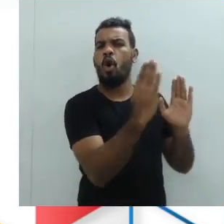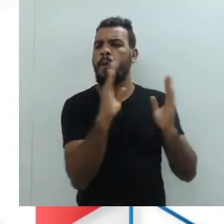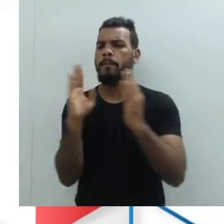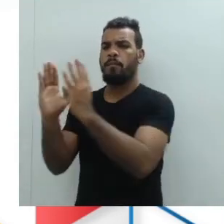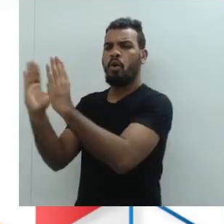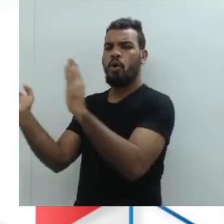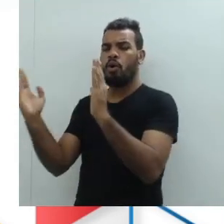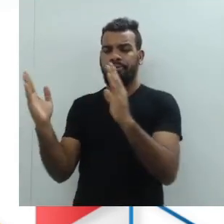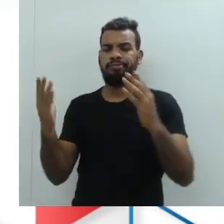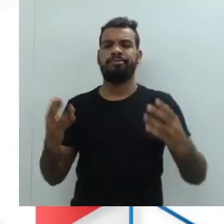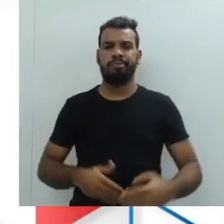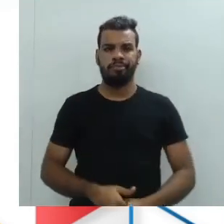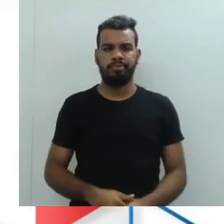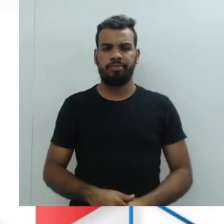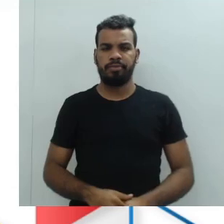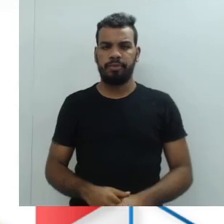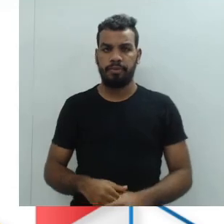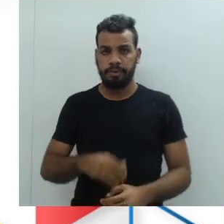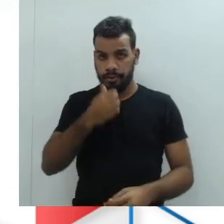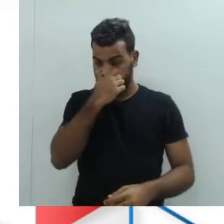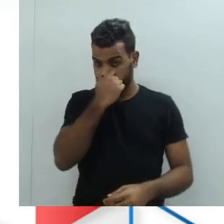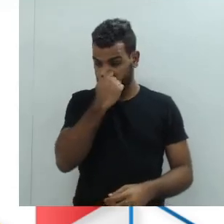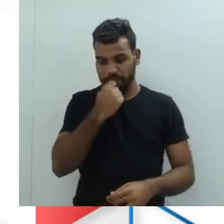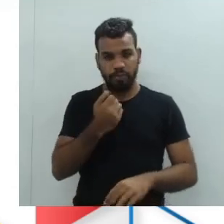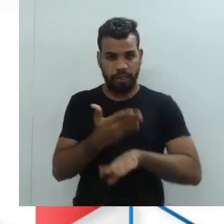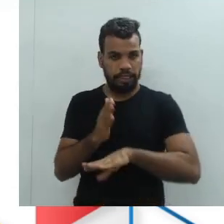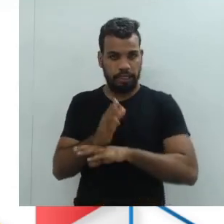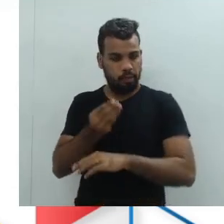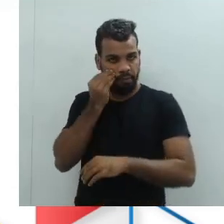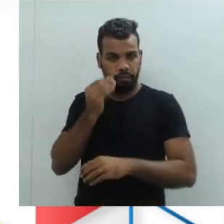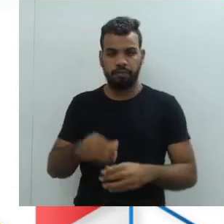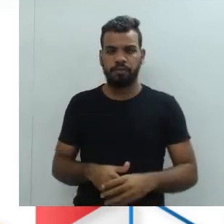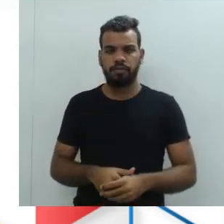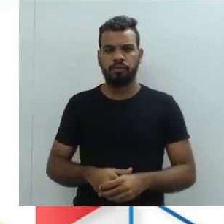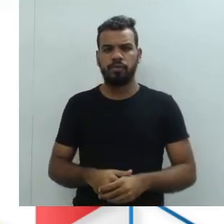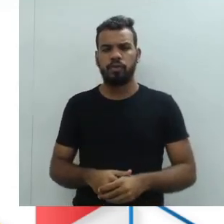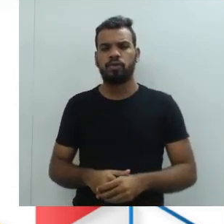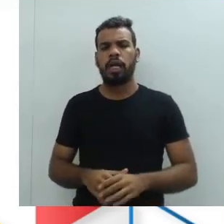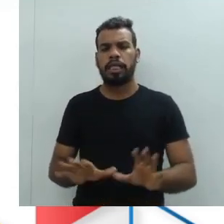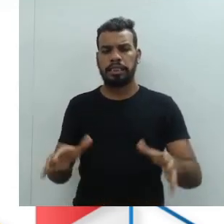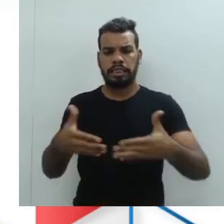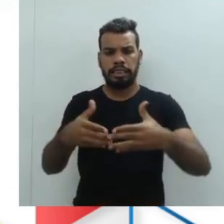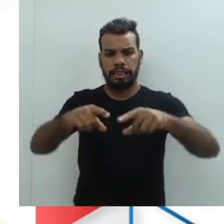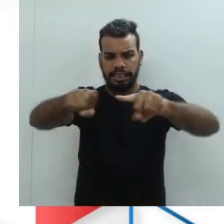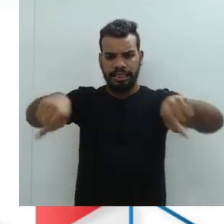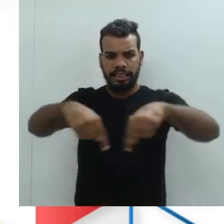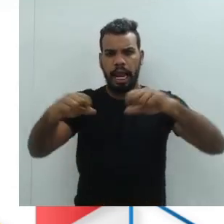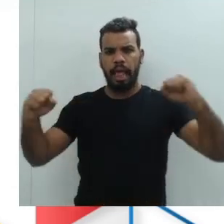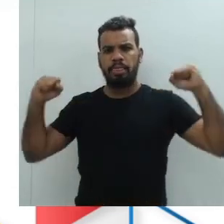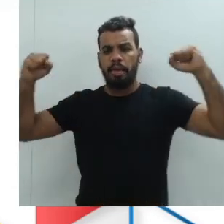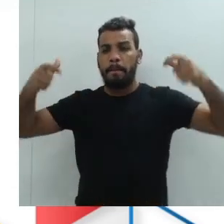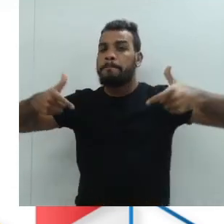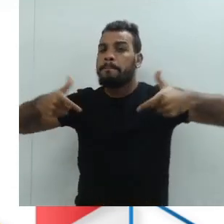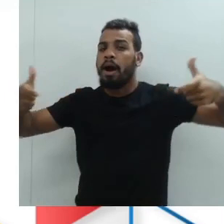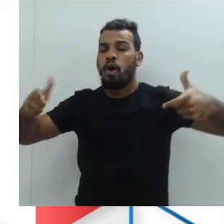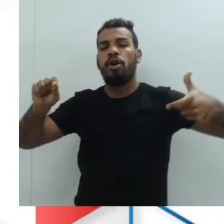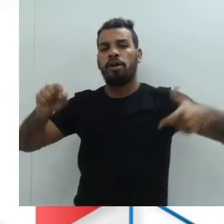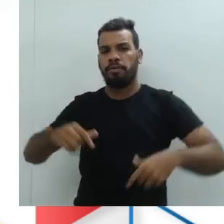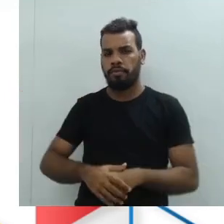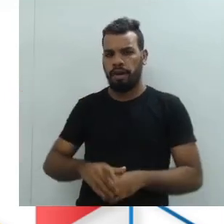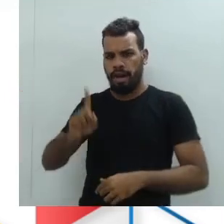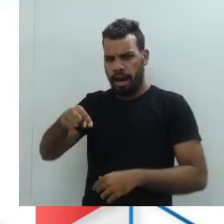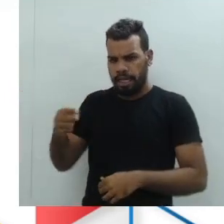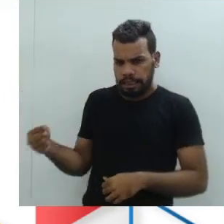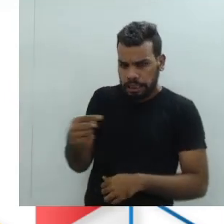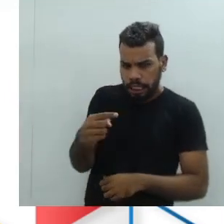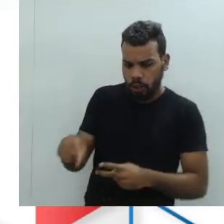está querendo nos passar. Vamos treinar. Qual a maior torcida da sala? Será a torcida do Santa Cruz? Será a torcida